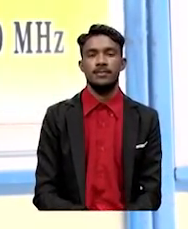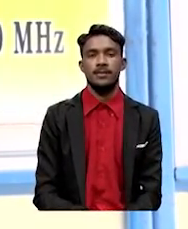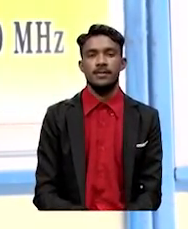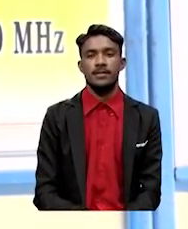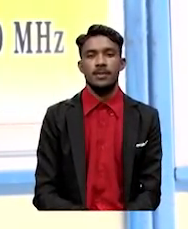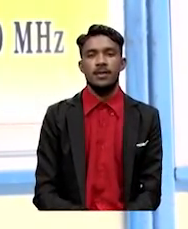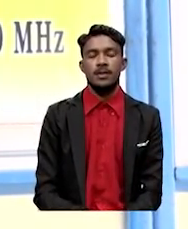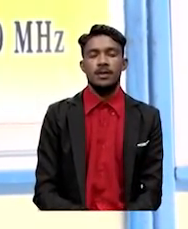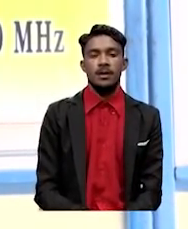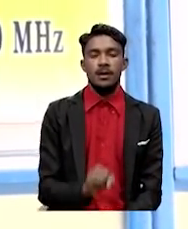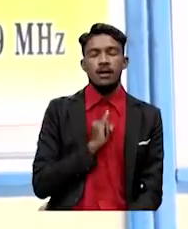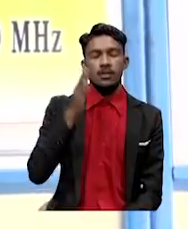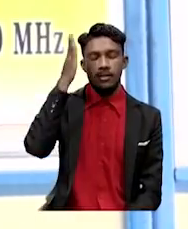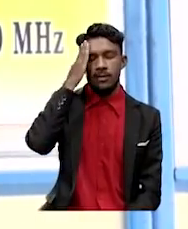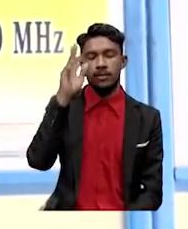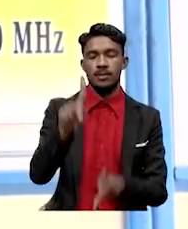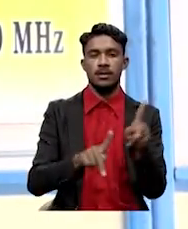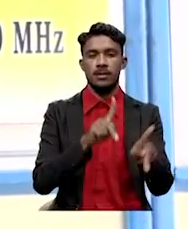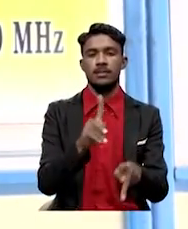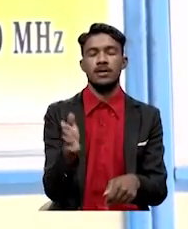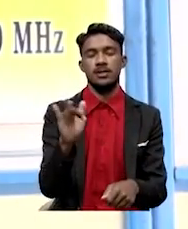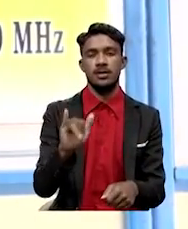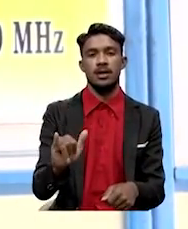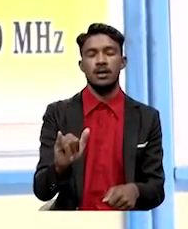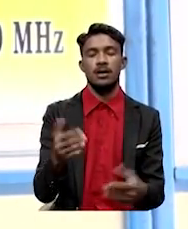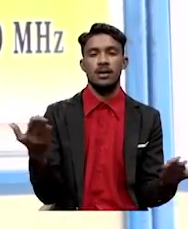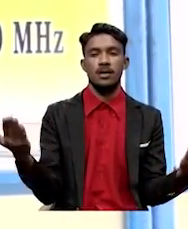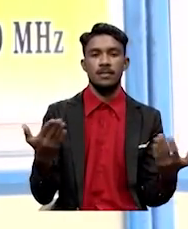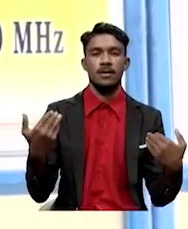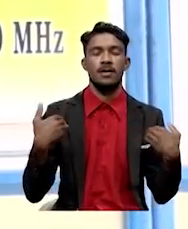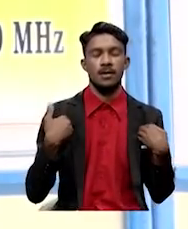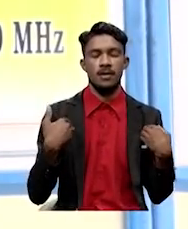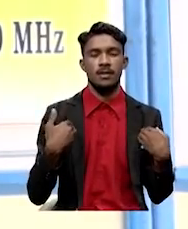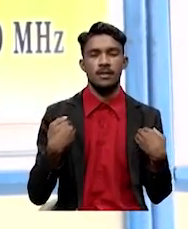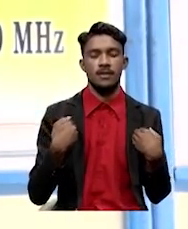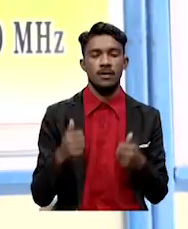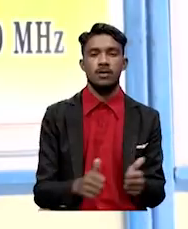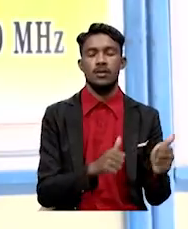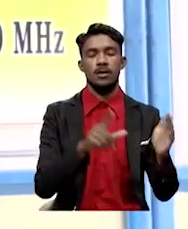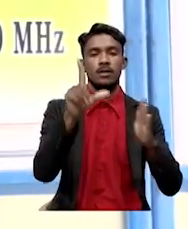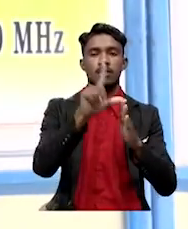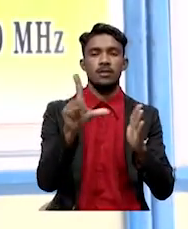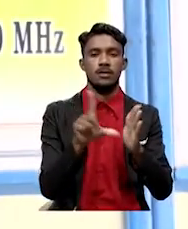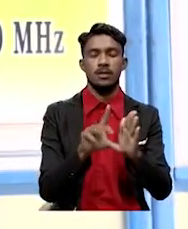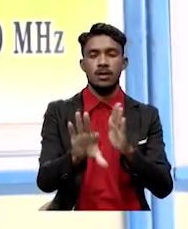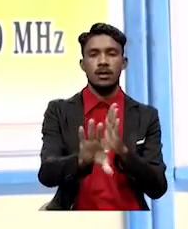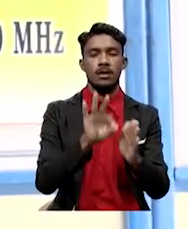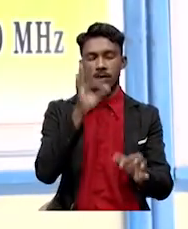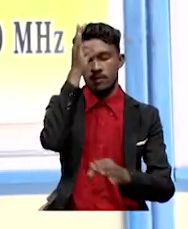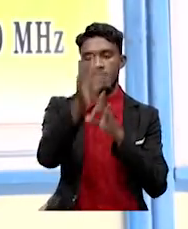Ao renoin cidadão sira atu na veia condição tuir constituição retan fier o